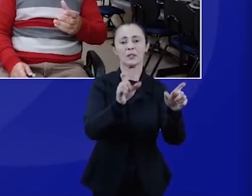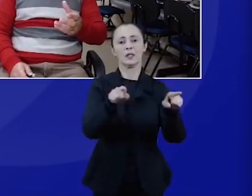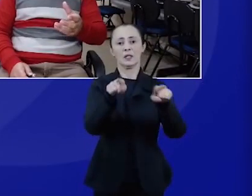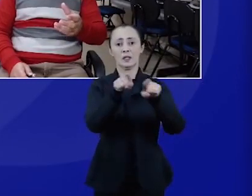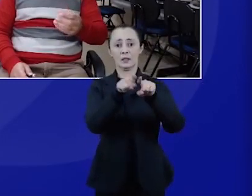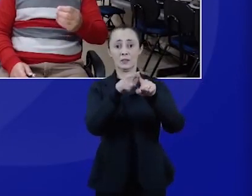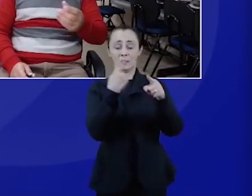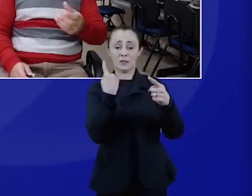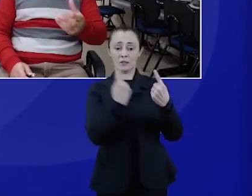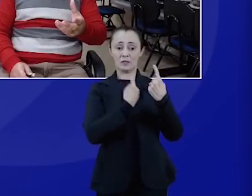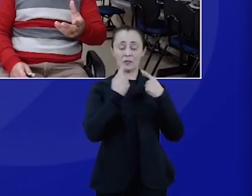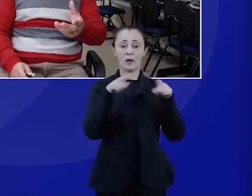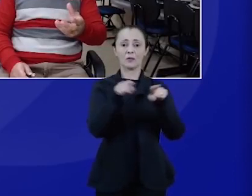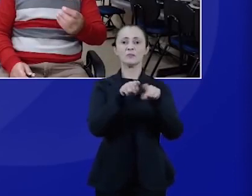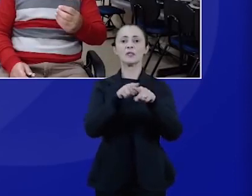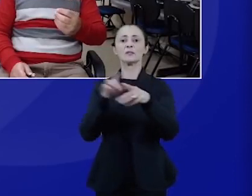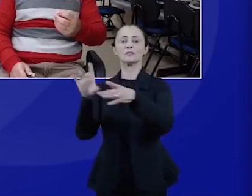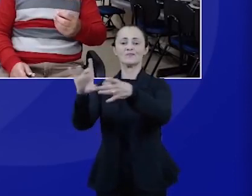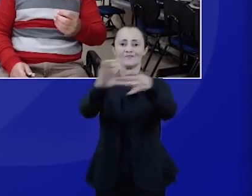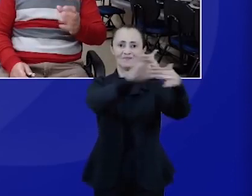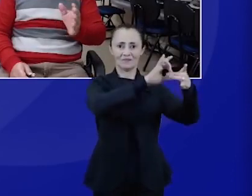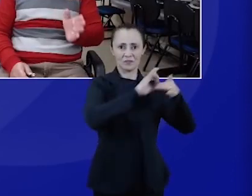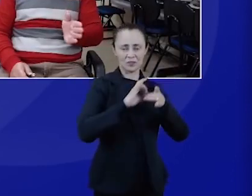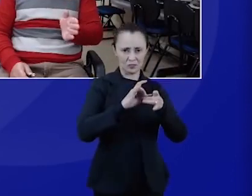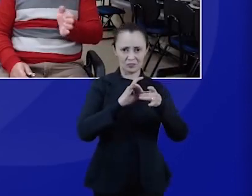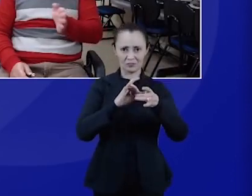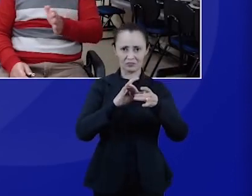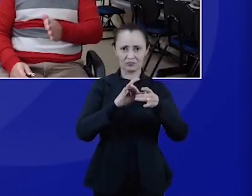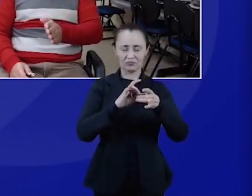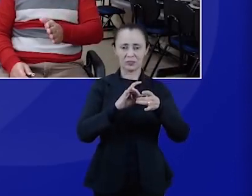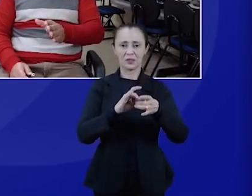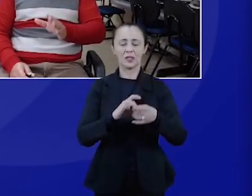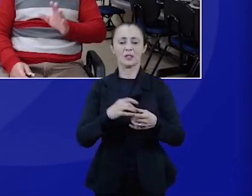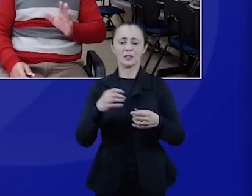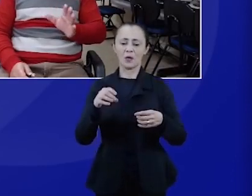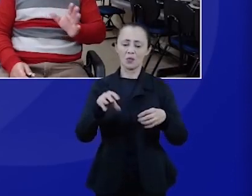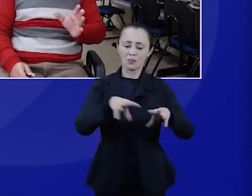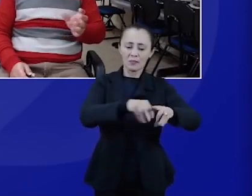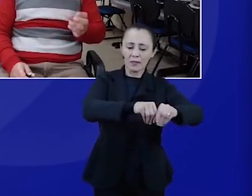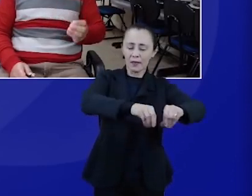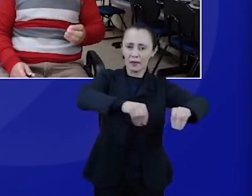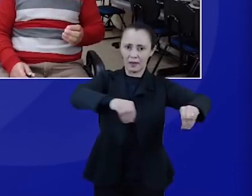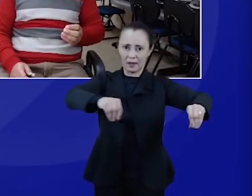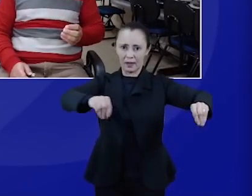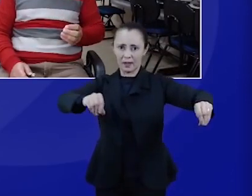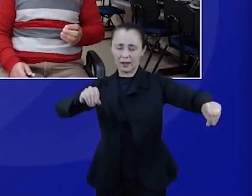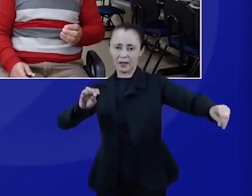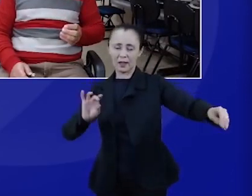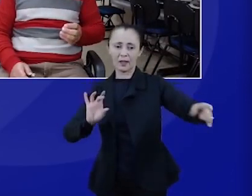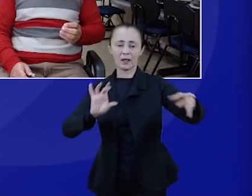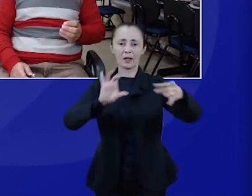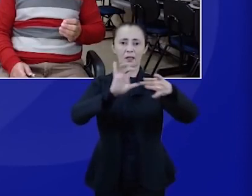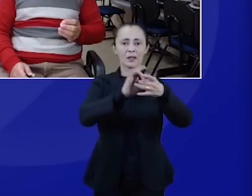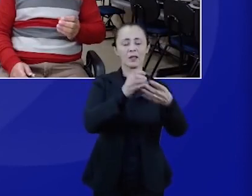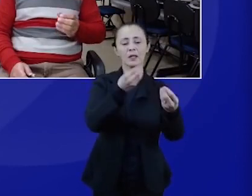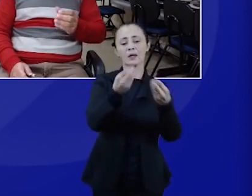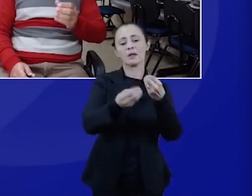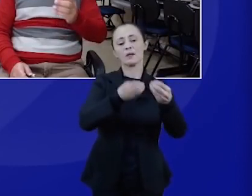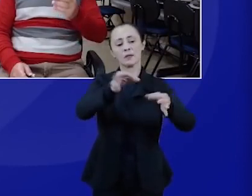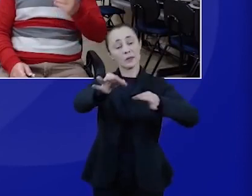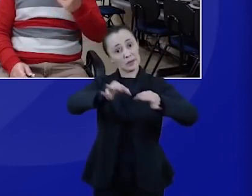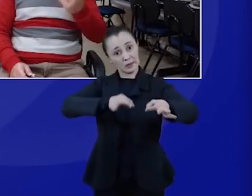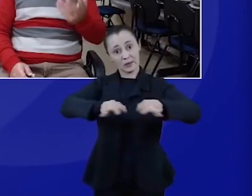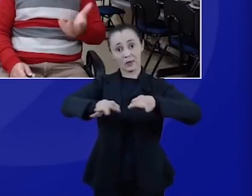E ter essa forma de relação de pertença ligado à terra e nas formas de organização